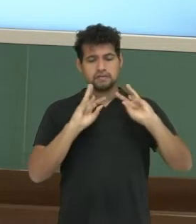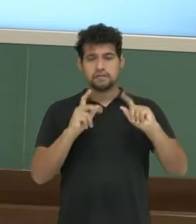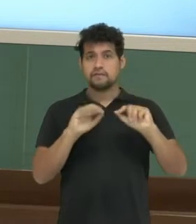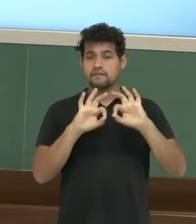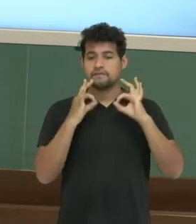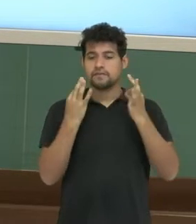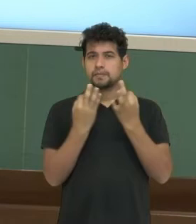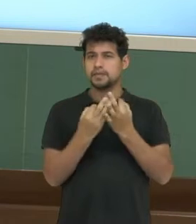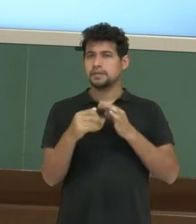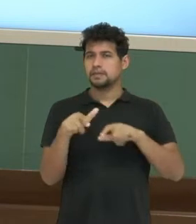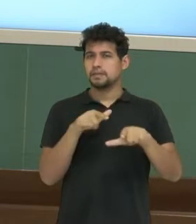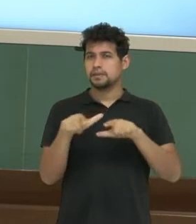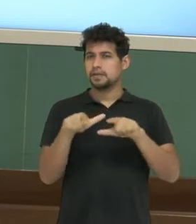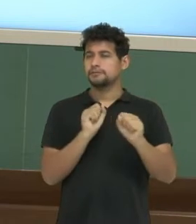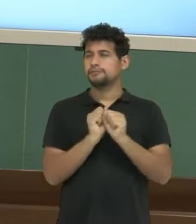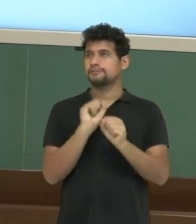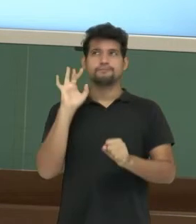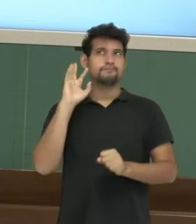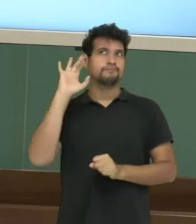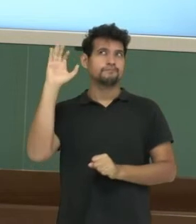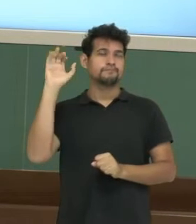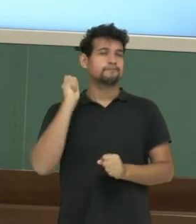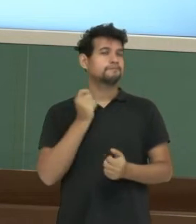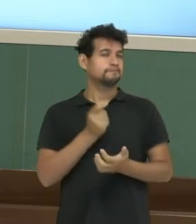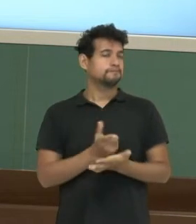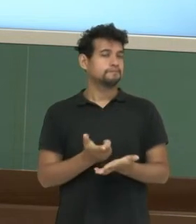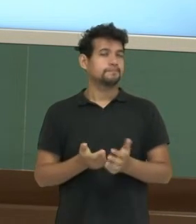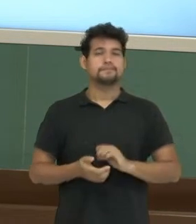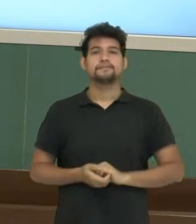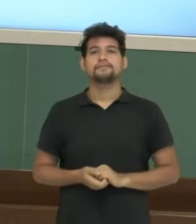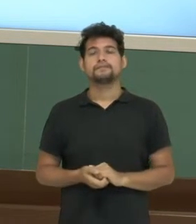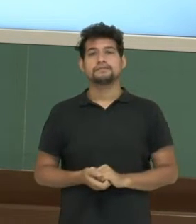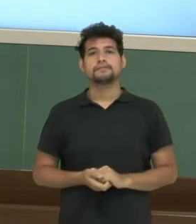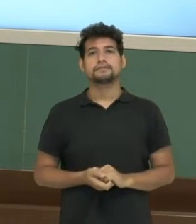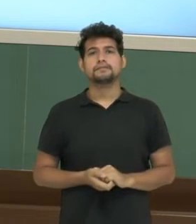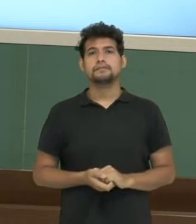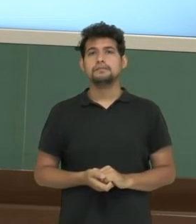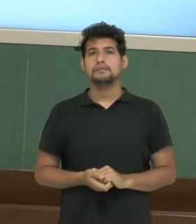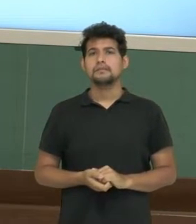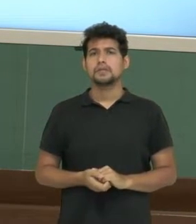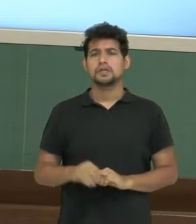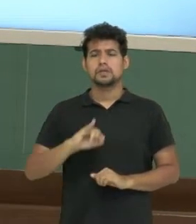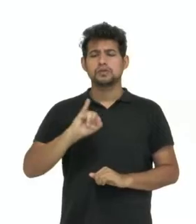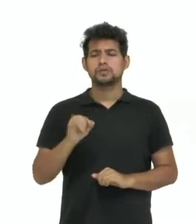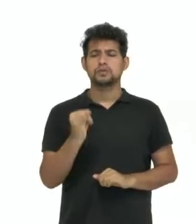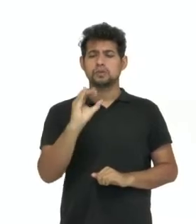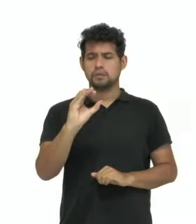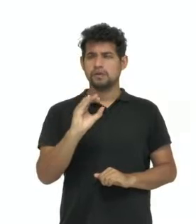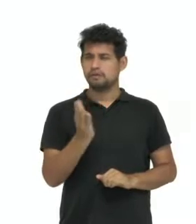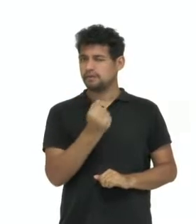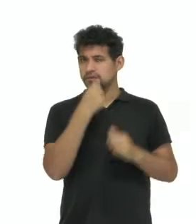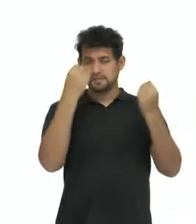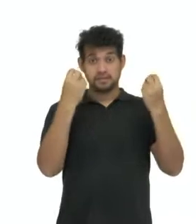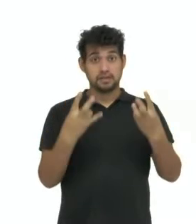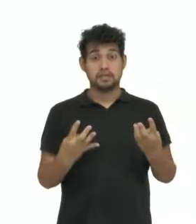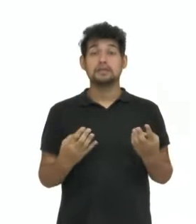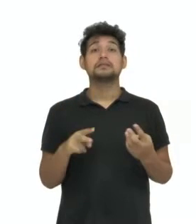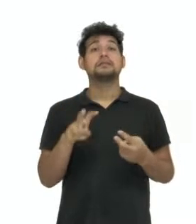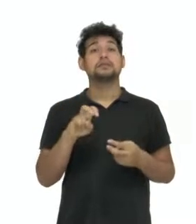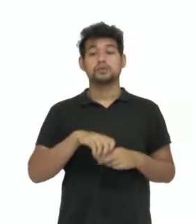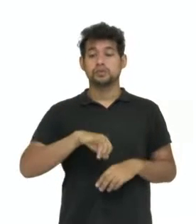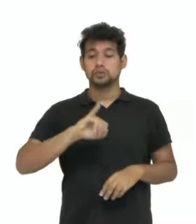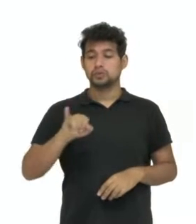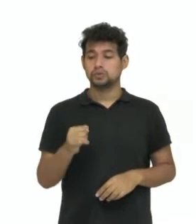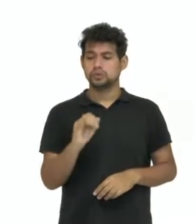em prol desse sonho, desse objetivo. Mas juros compostos, vamos falar sobre ele? O regime de juro